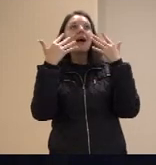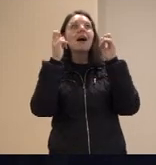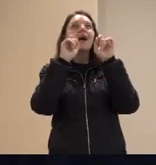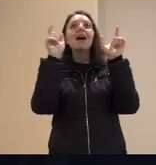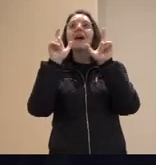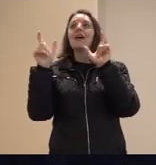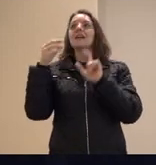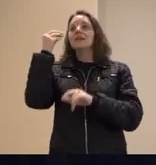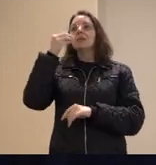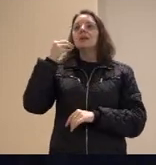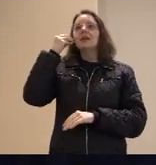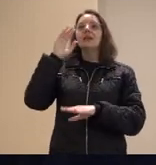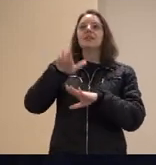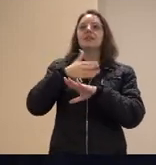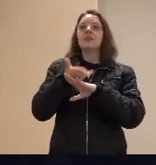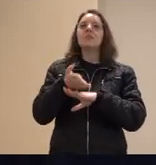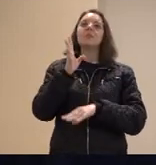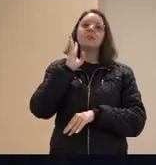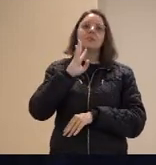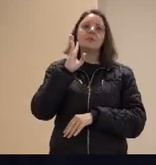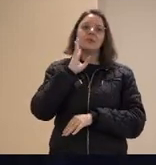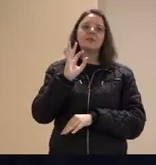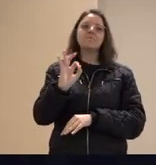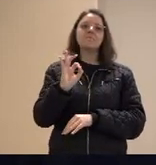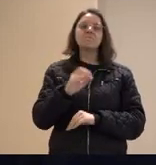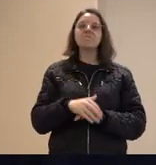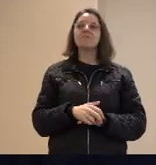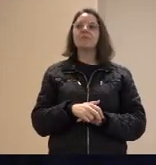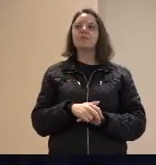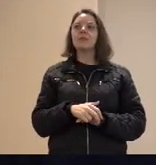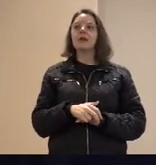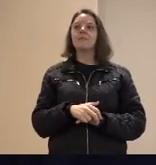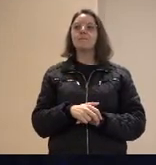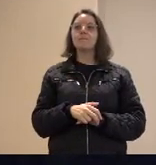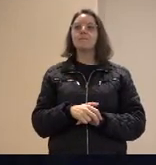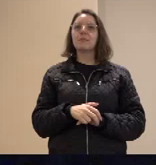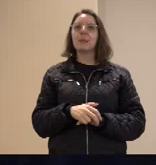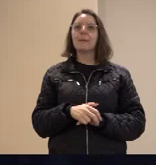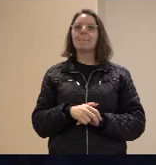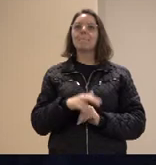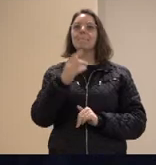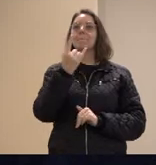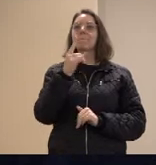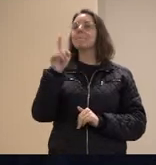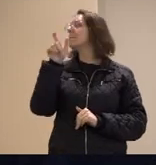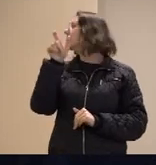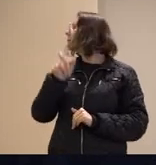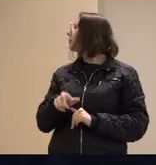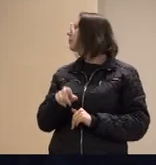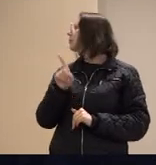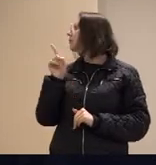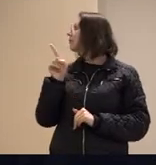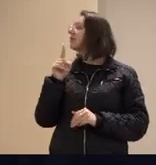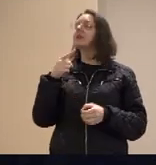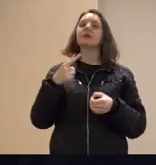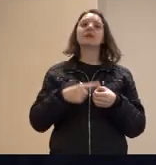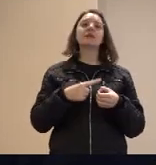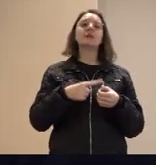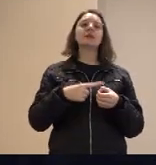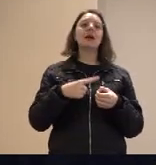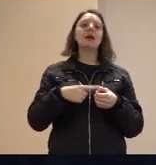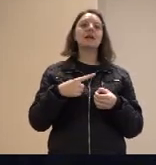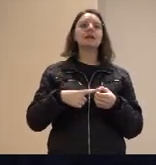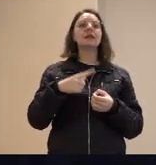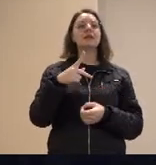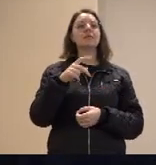a experiência do dia assim, foi bem legal, bem significativo. E o nosso último passeio foi esse em Pomerode, no zoológico